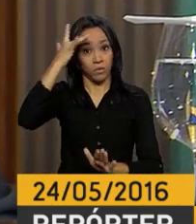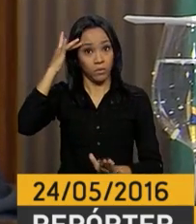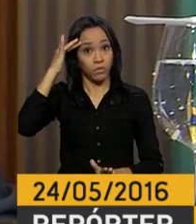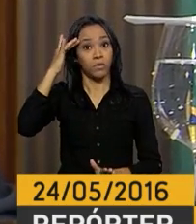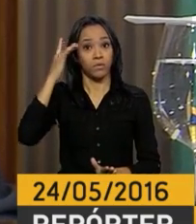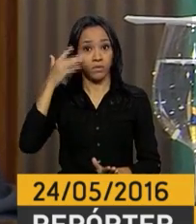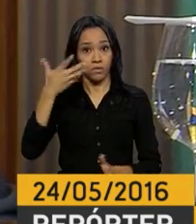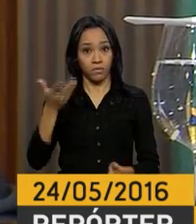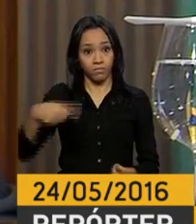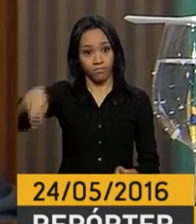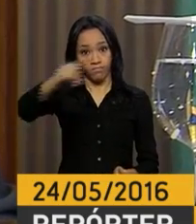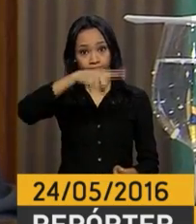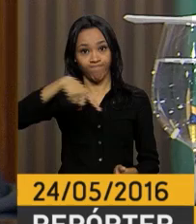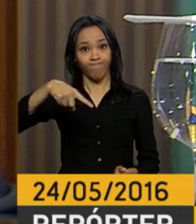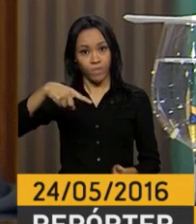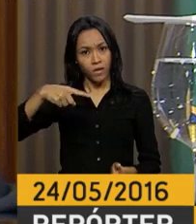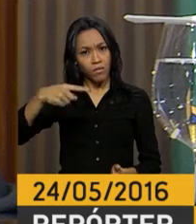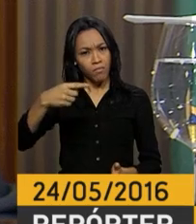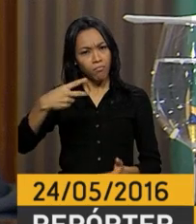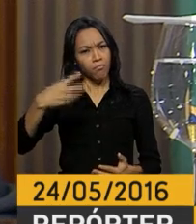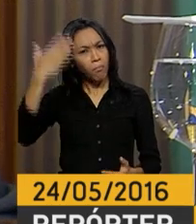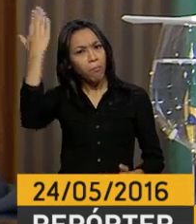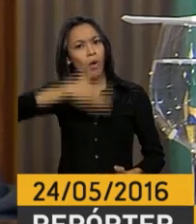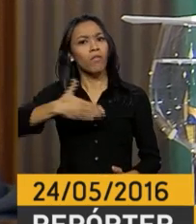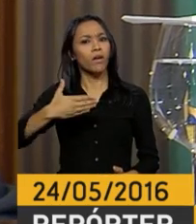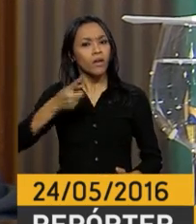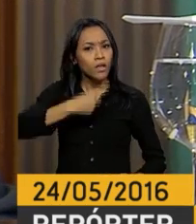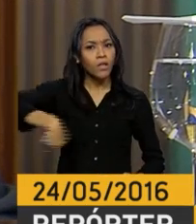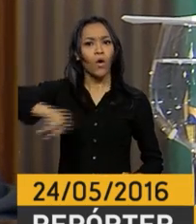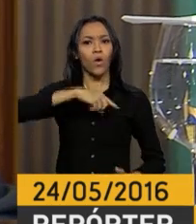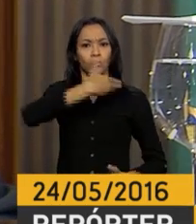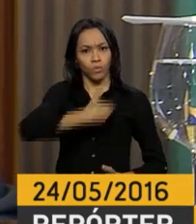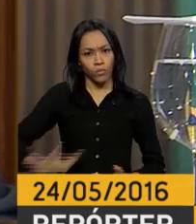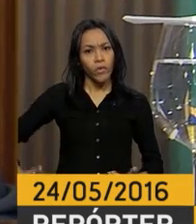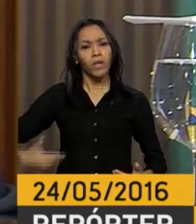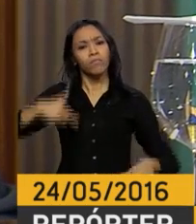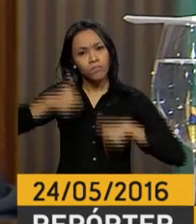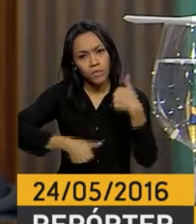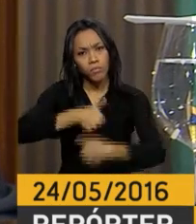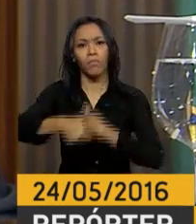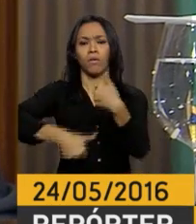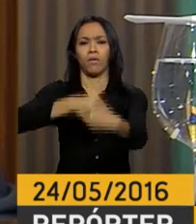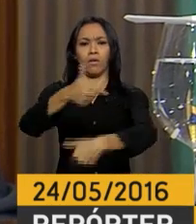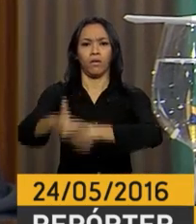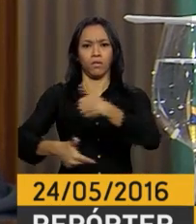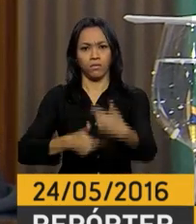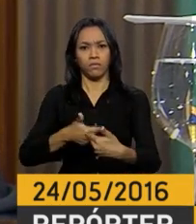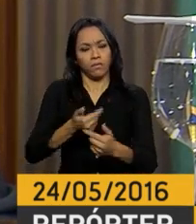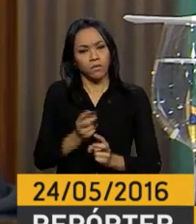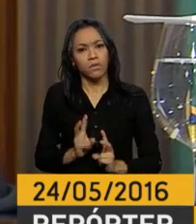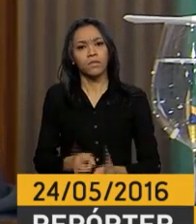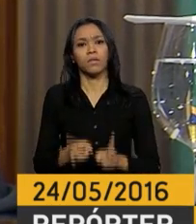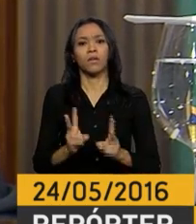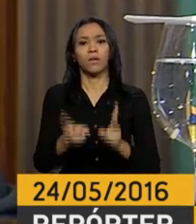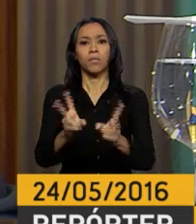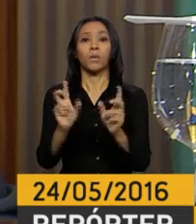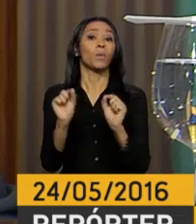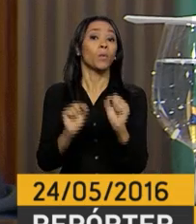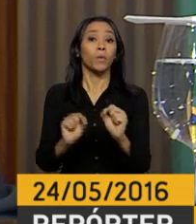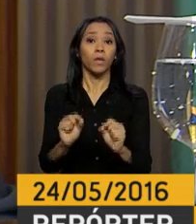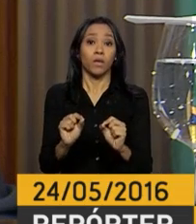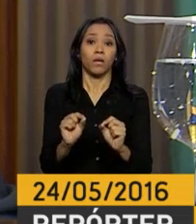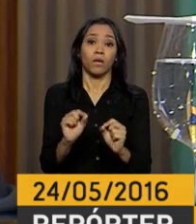nós estamos trabalhando, que nós estamos exercendo regularmente as